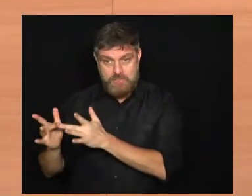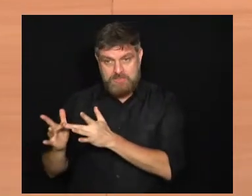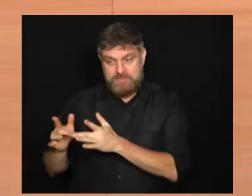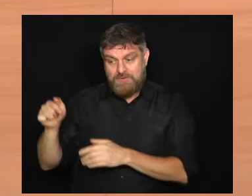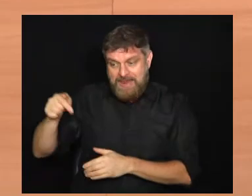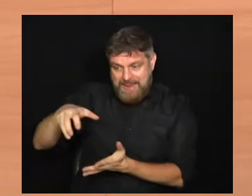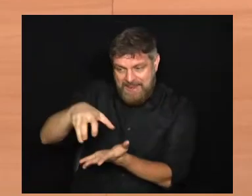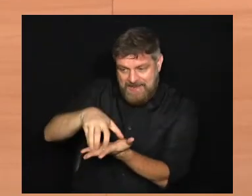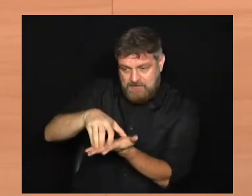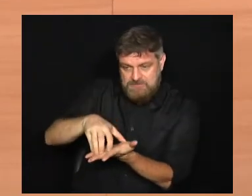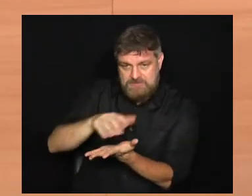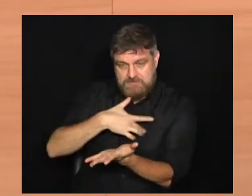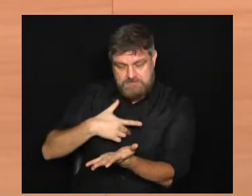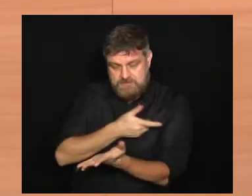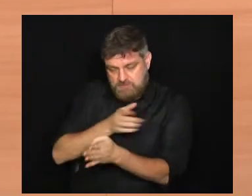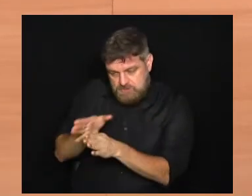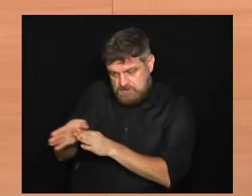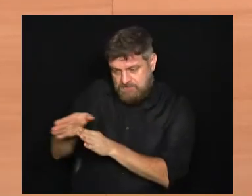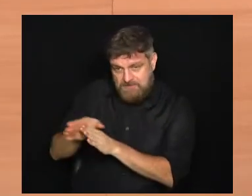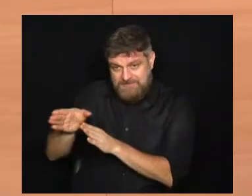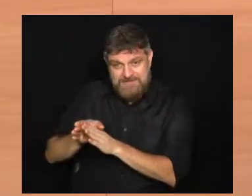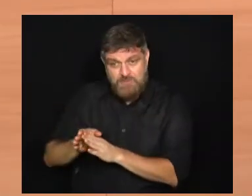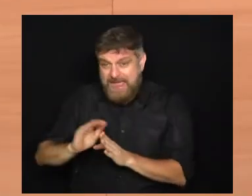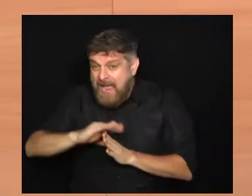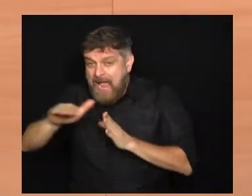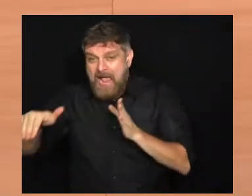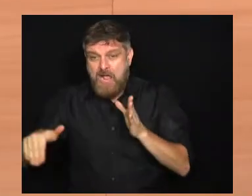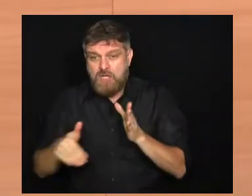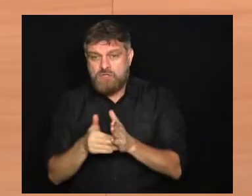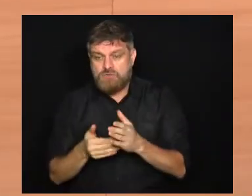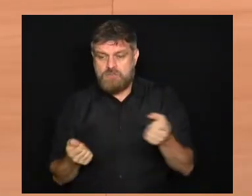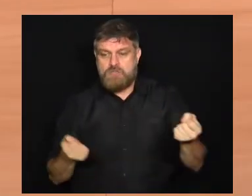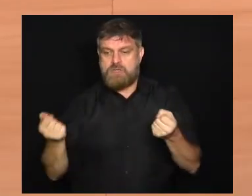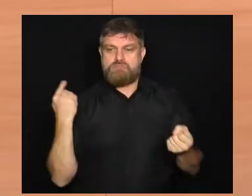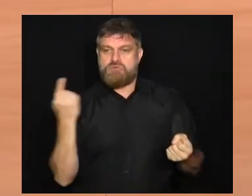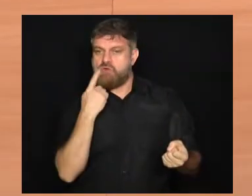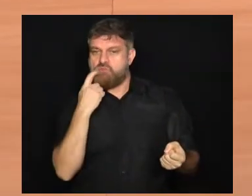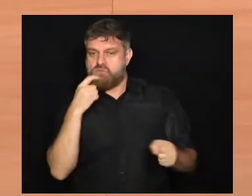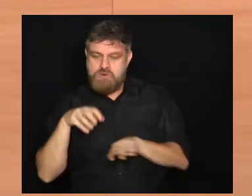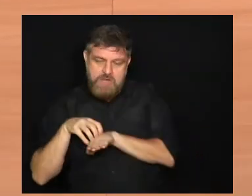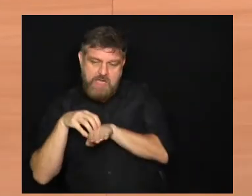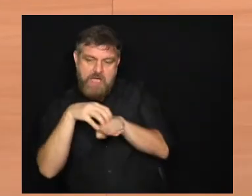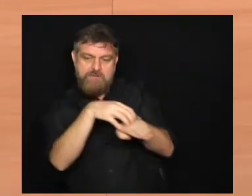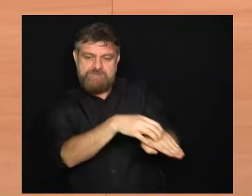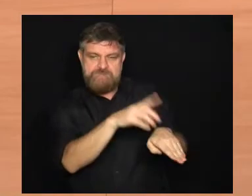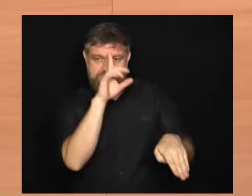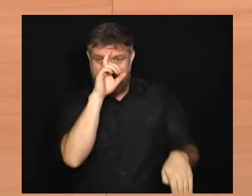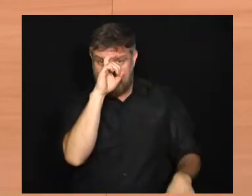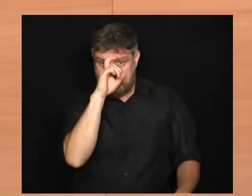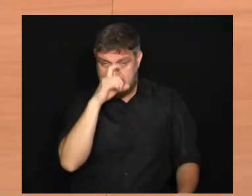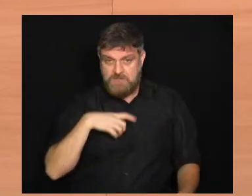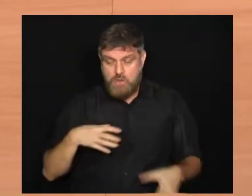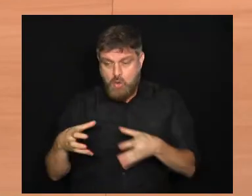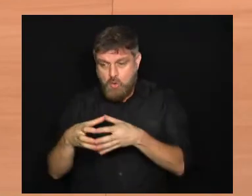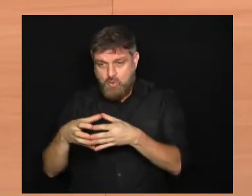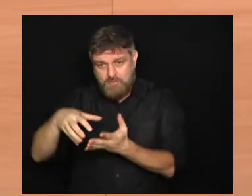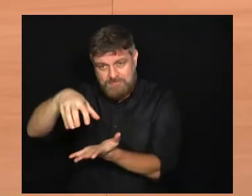UPA. Então, isso não são todos que são transferidos para a unidade hospitalar. E as equipes das